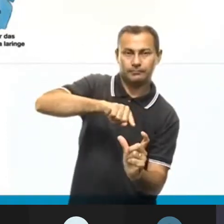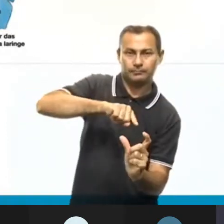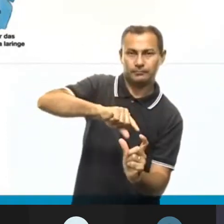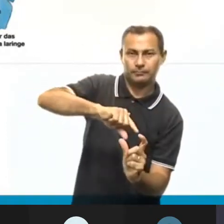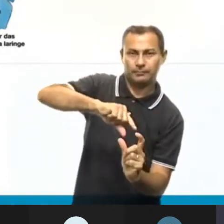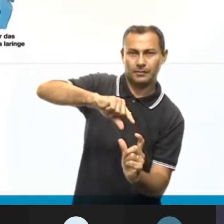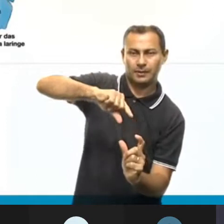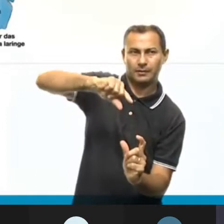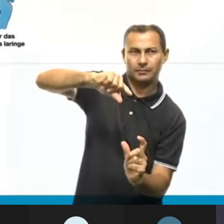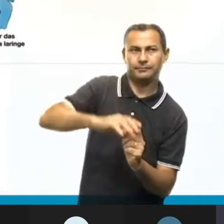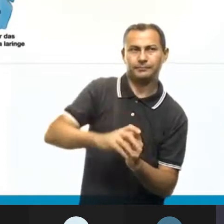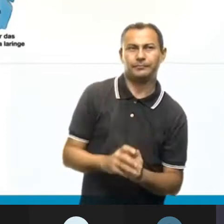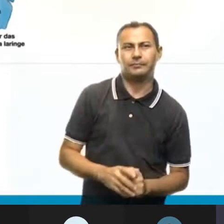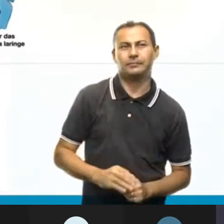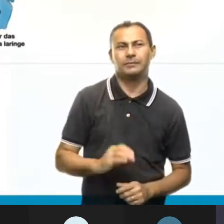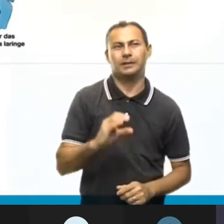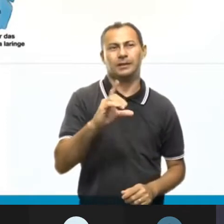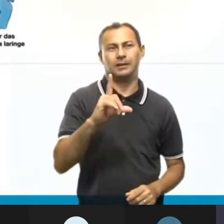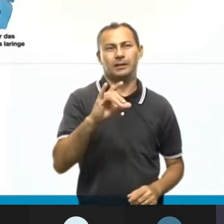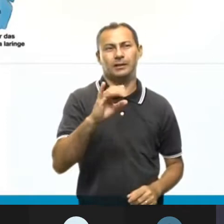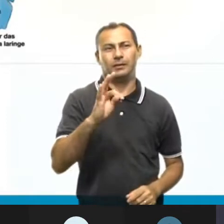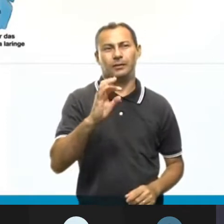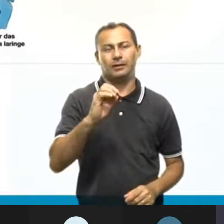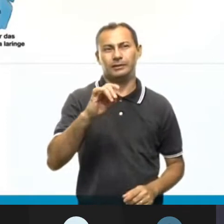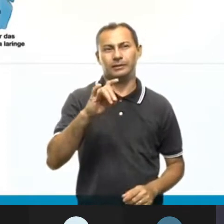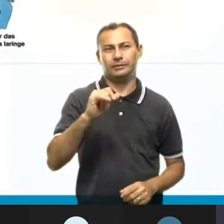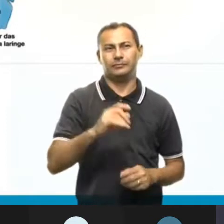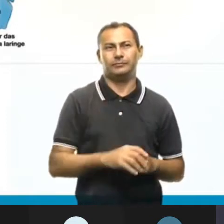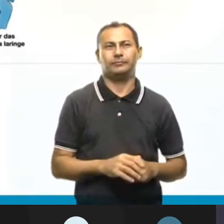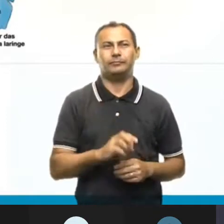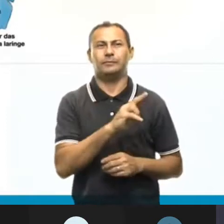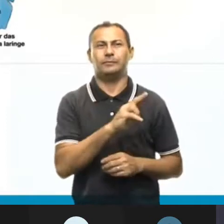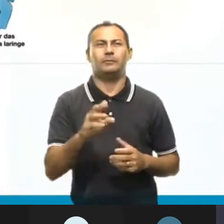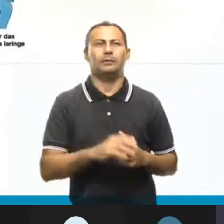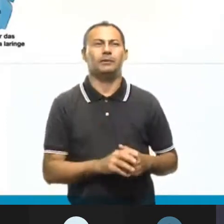cartilagem tireoide, a cricoidea. Esse ligamento, ele é chamado de